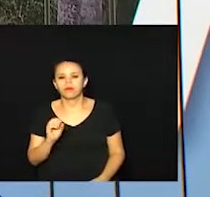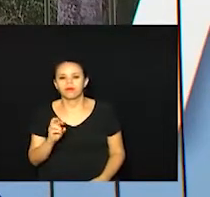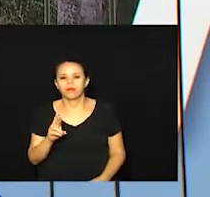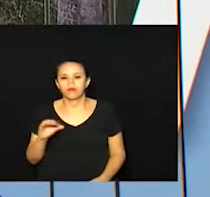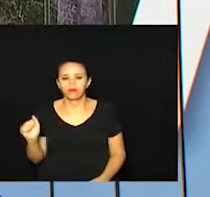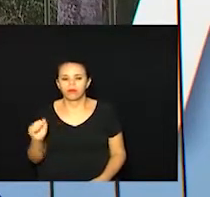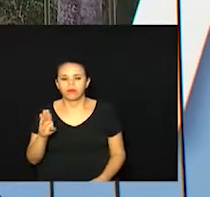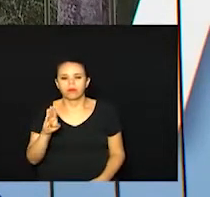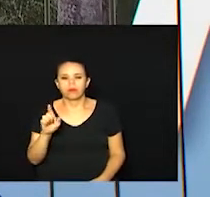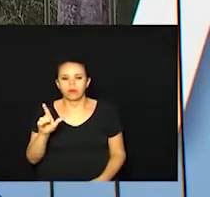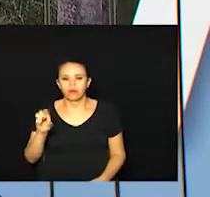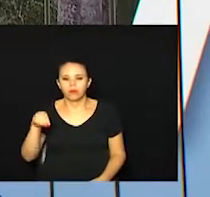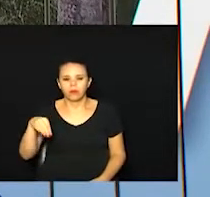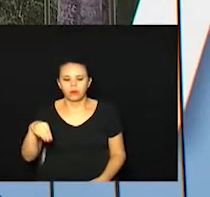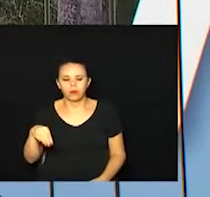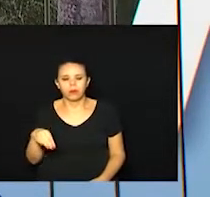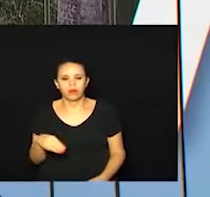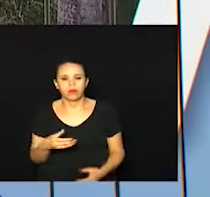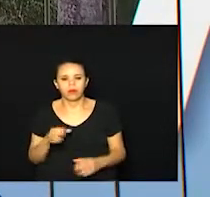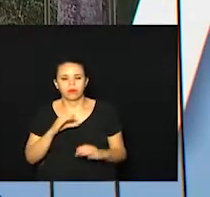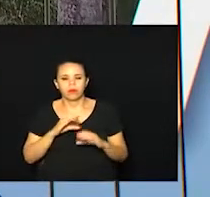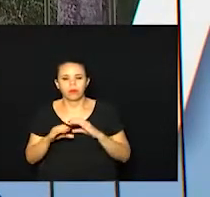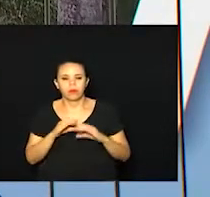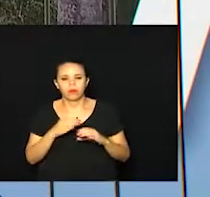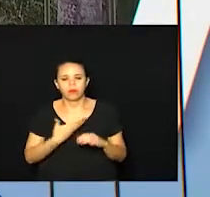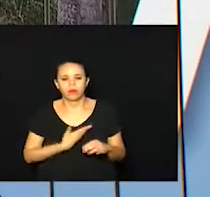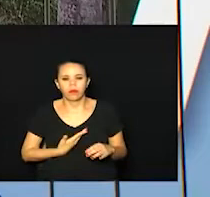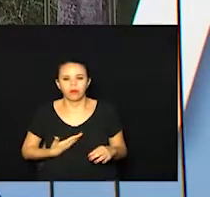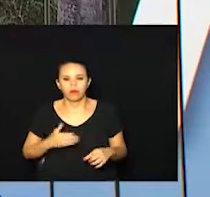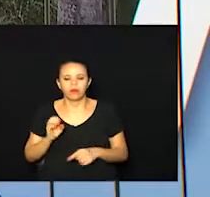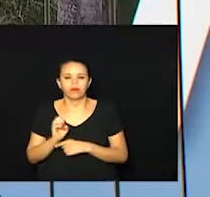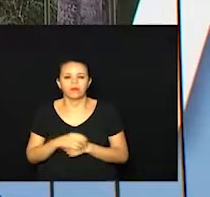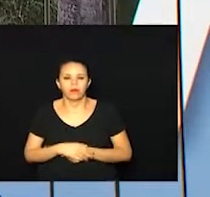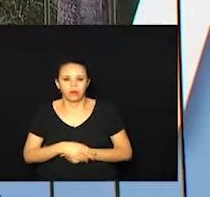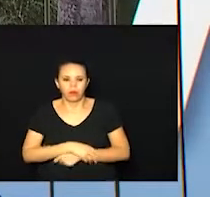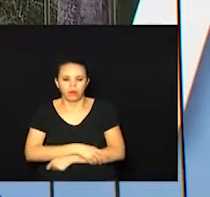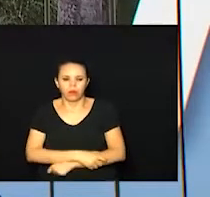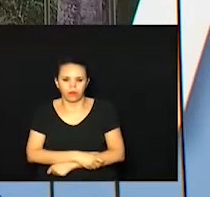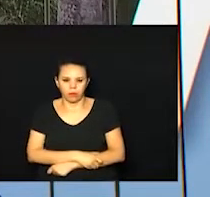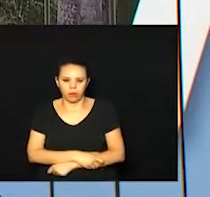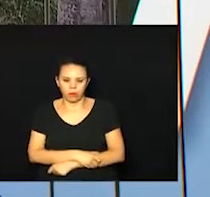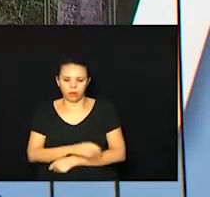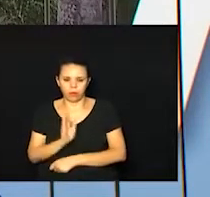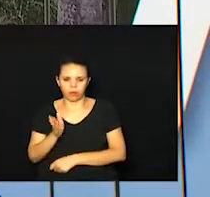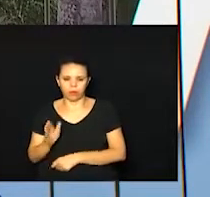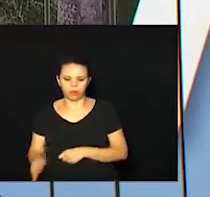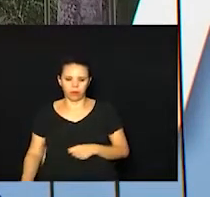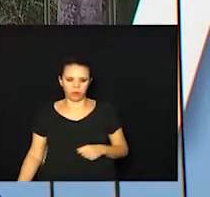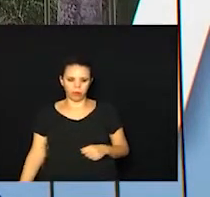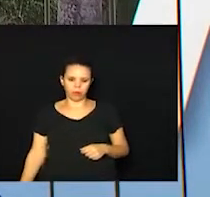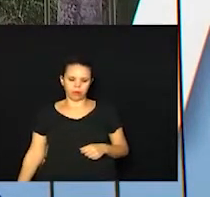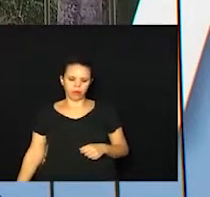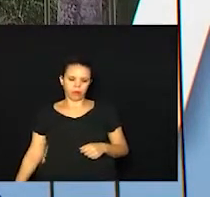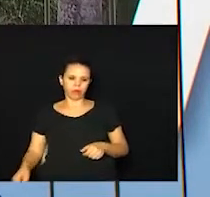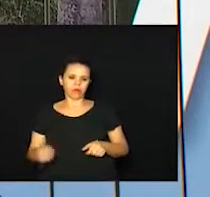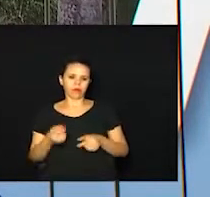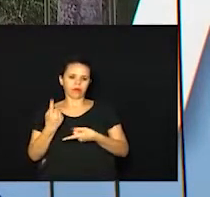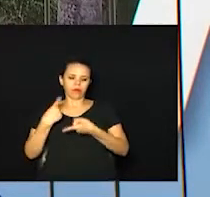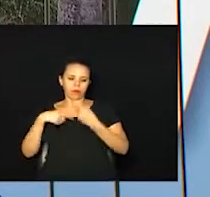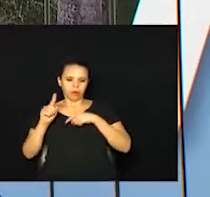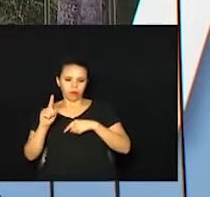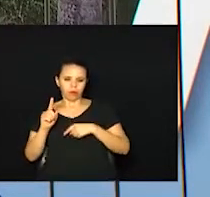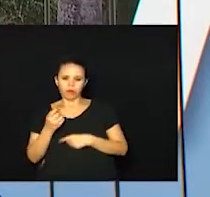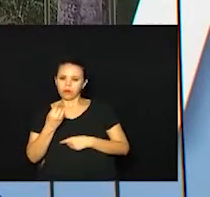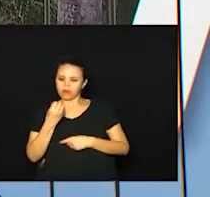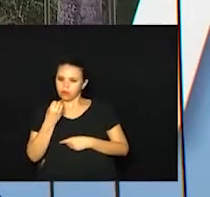foi numa articulação com o governo do estado e já está rendendo lá,